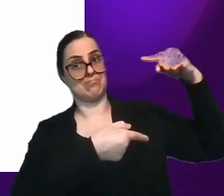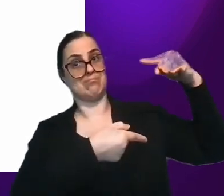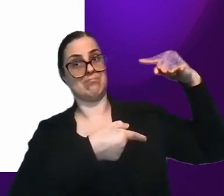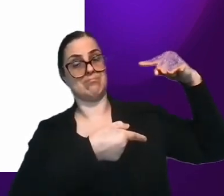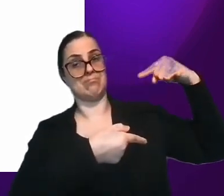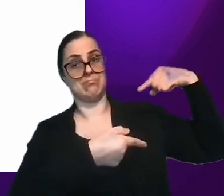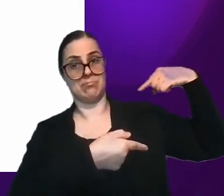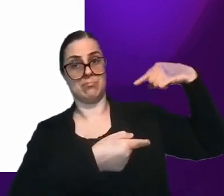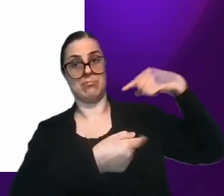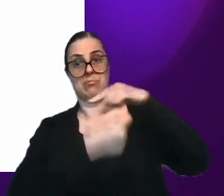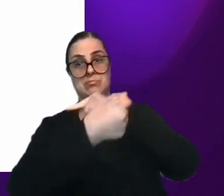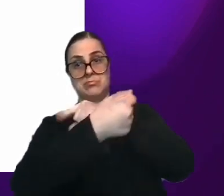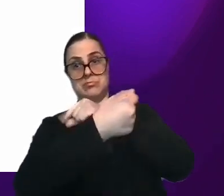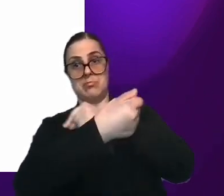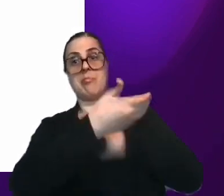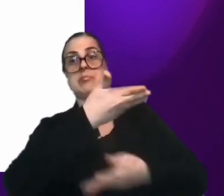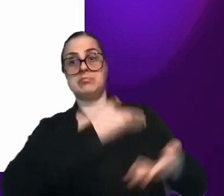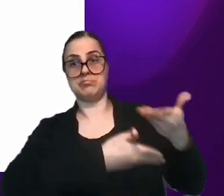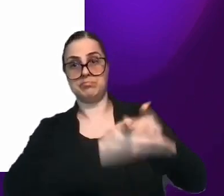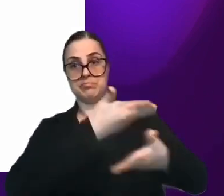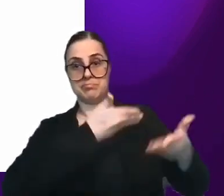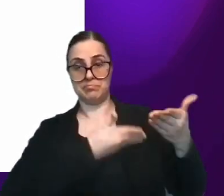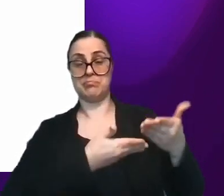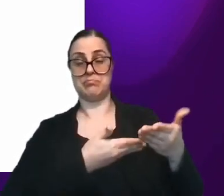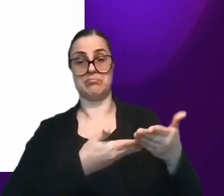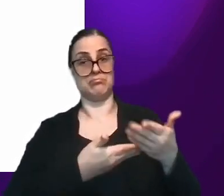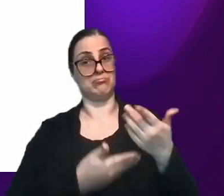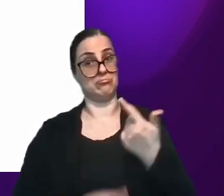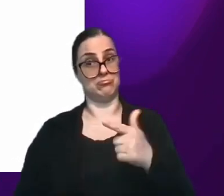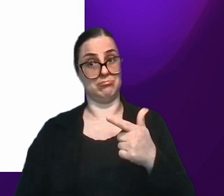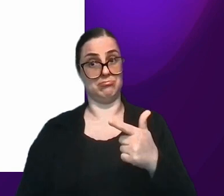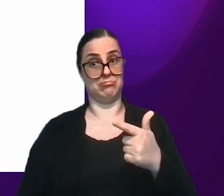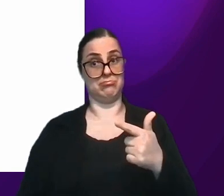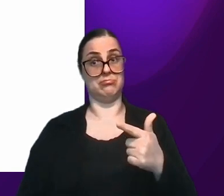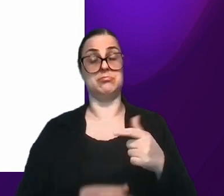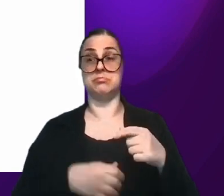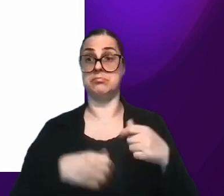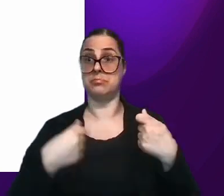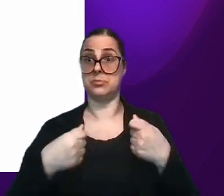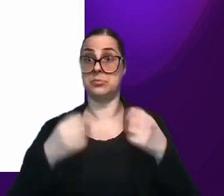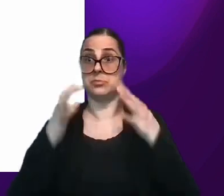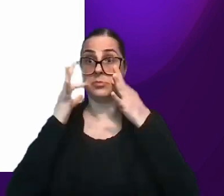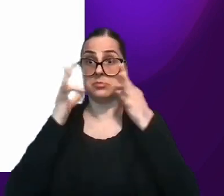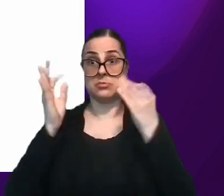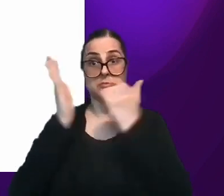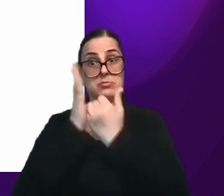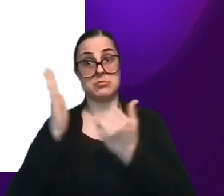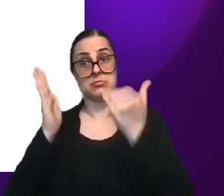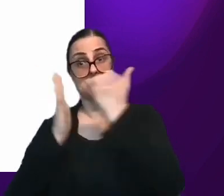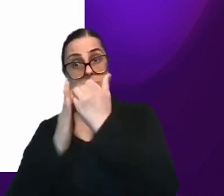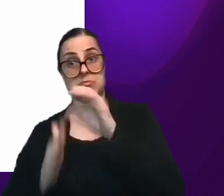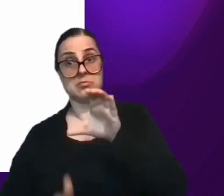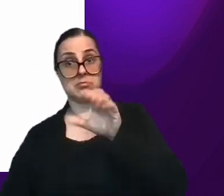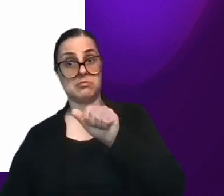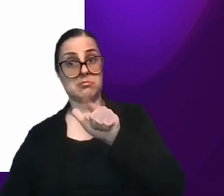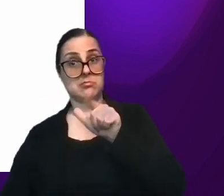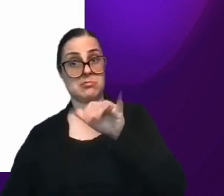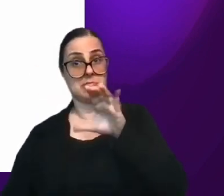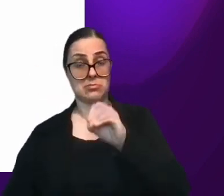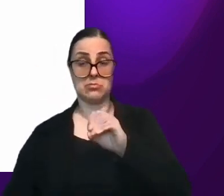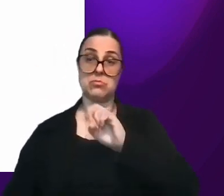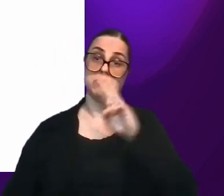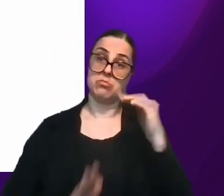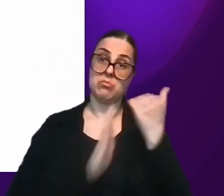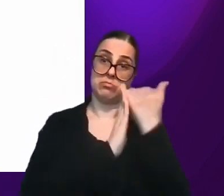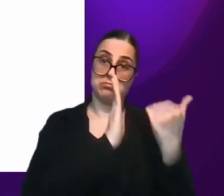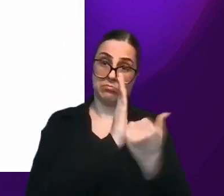lembrar do cálcio, tanto da hipercalcemia quanto da hipo, e da questão da oferta de